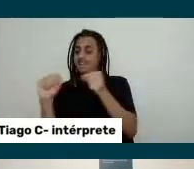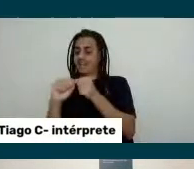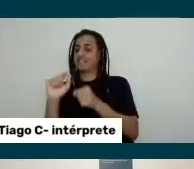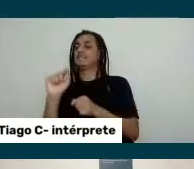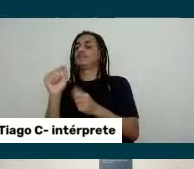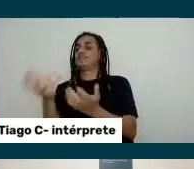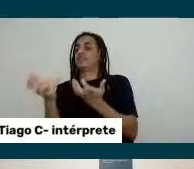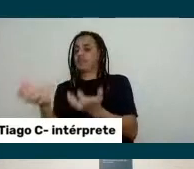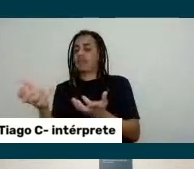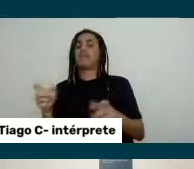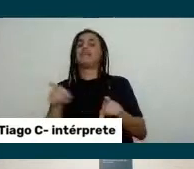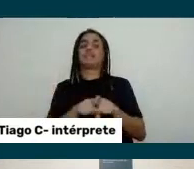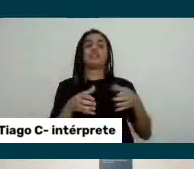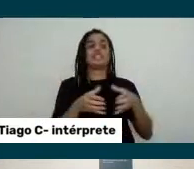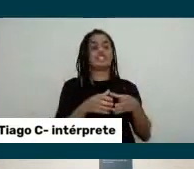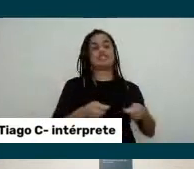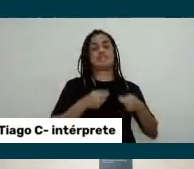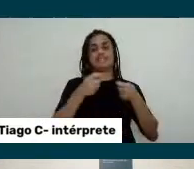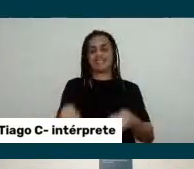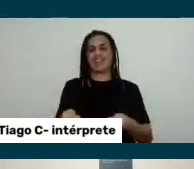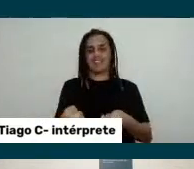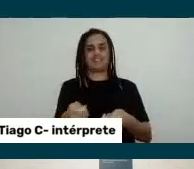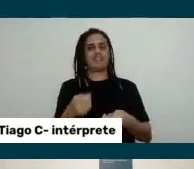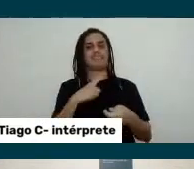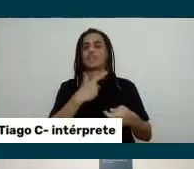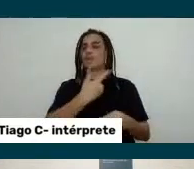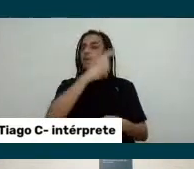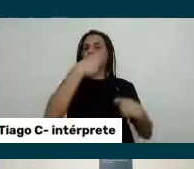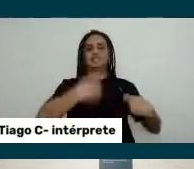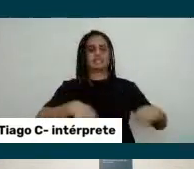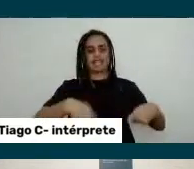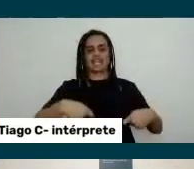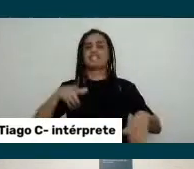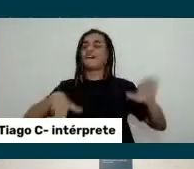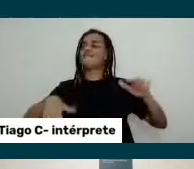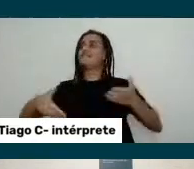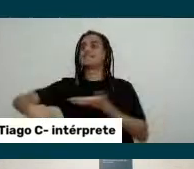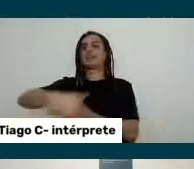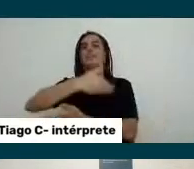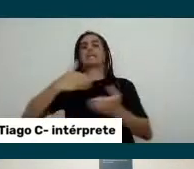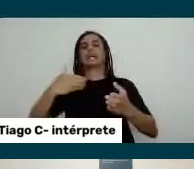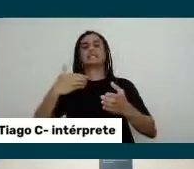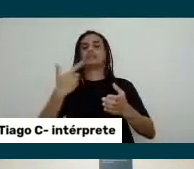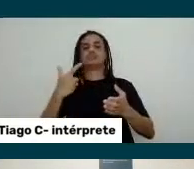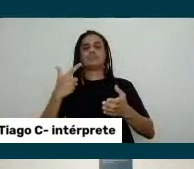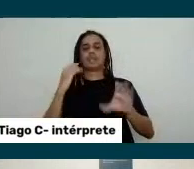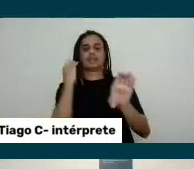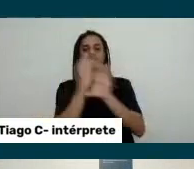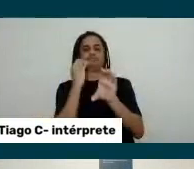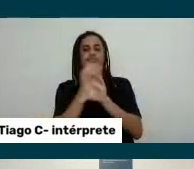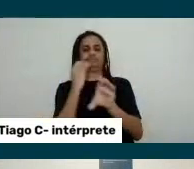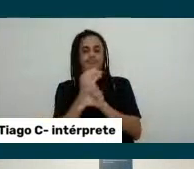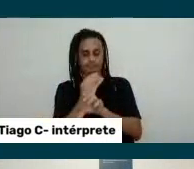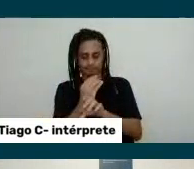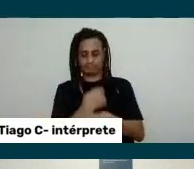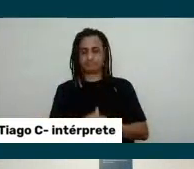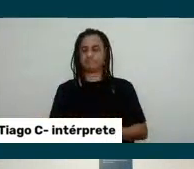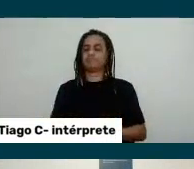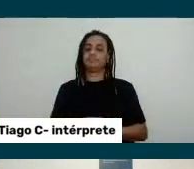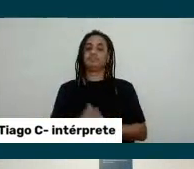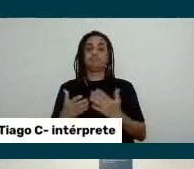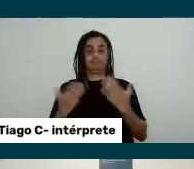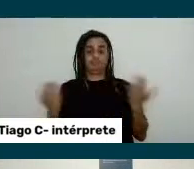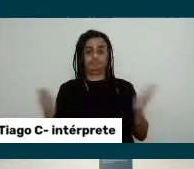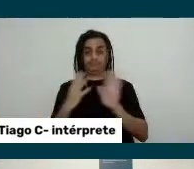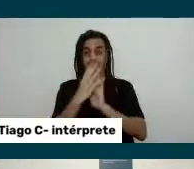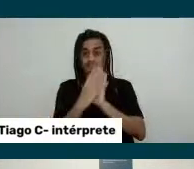outras necessidades também. Então, às vezes, eles não se comunicam, até as diferenças são grandes, tá? Para que vocês consigam fazer isso. Então, esse modelo